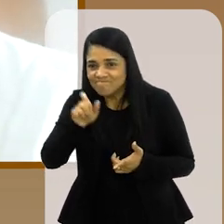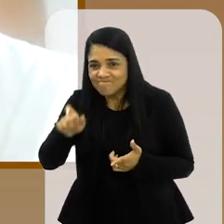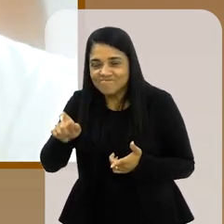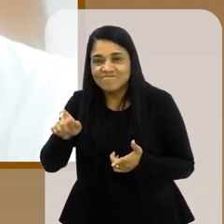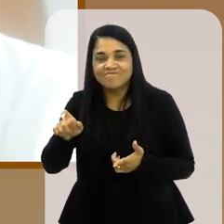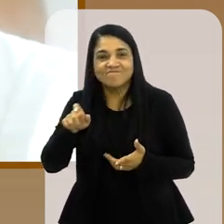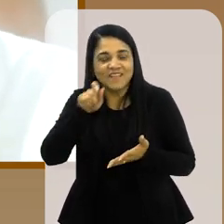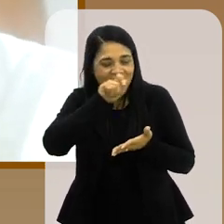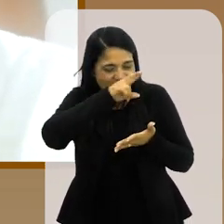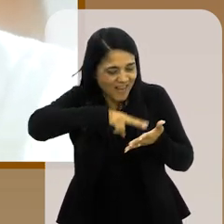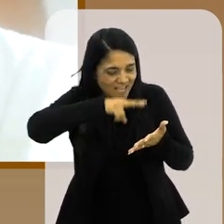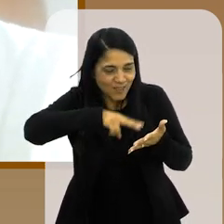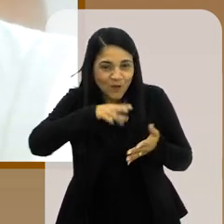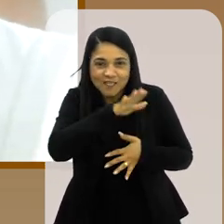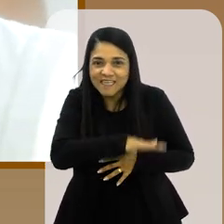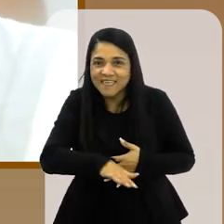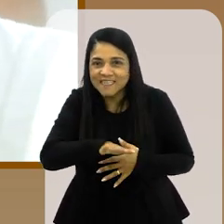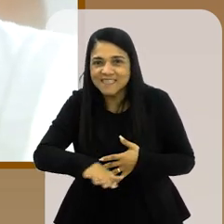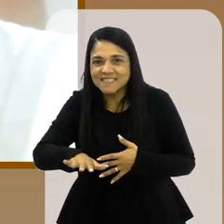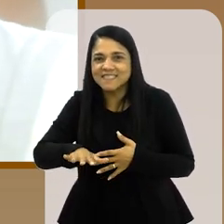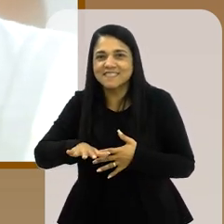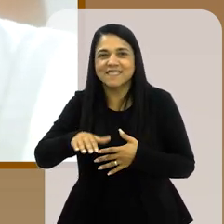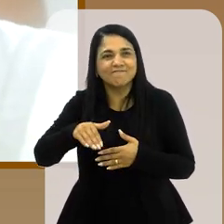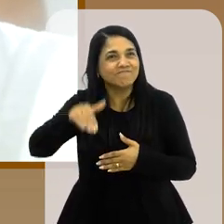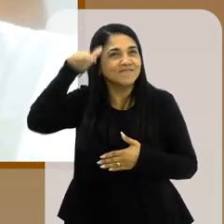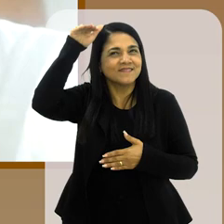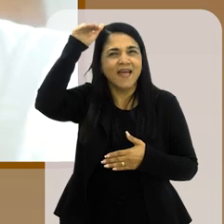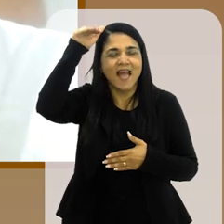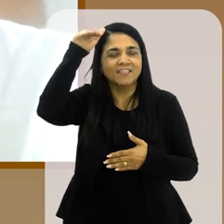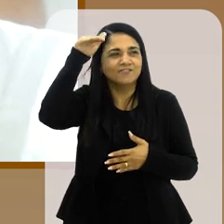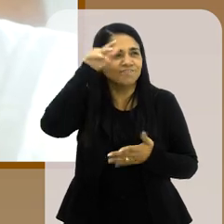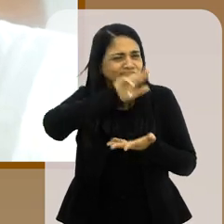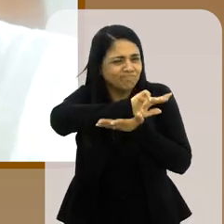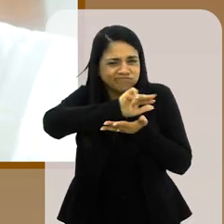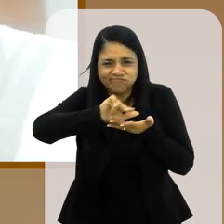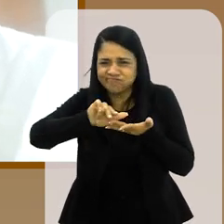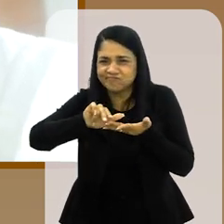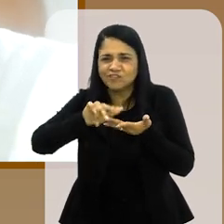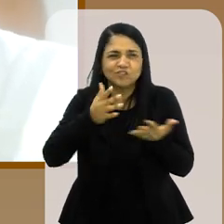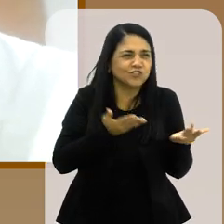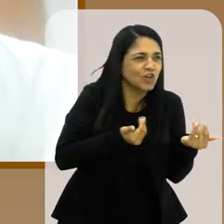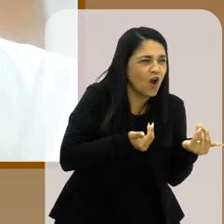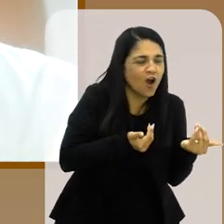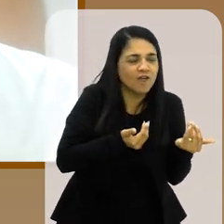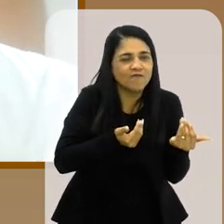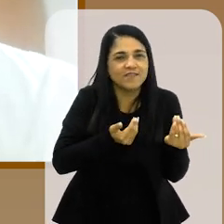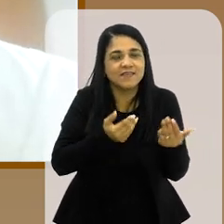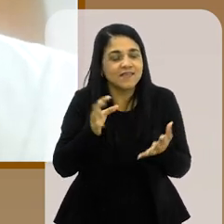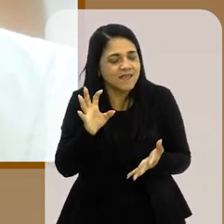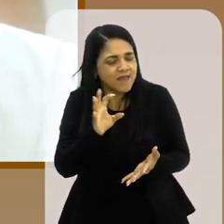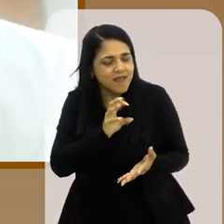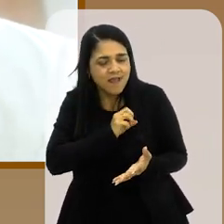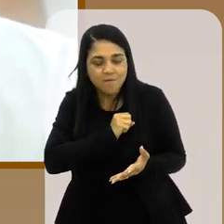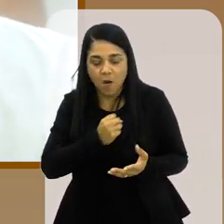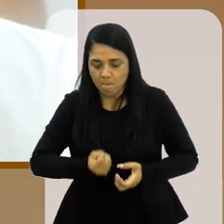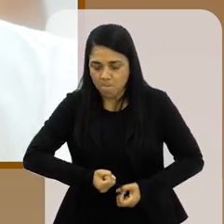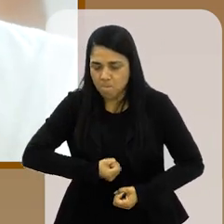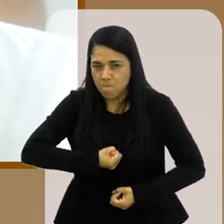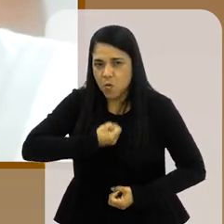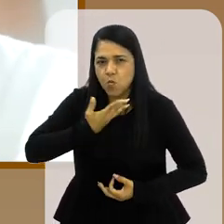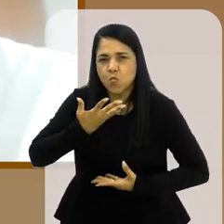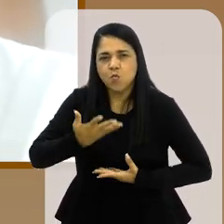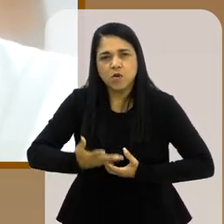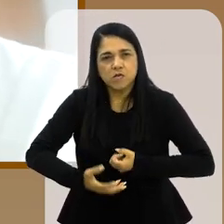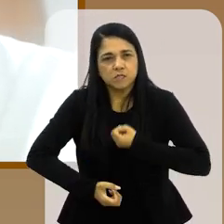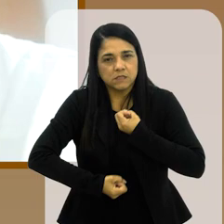pequenos, grandes, de tantas idades, tantas, tantas, que amam a minha poesia,